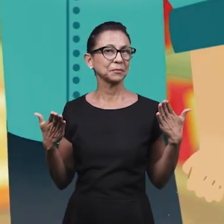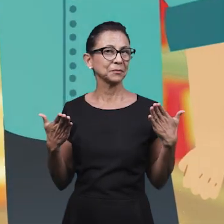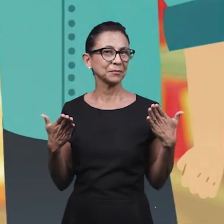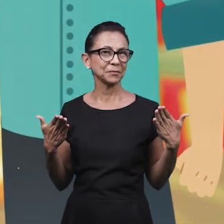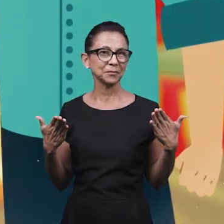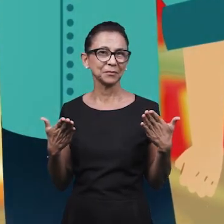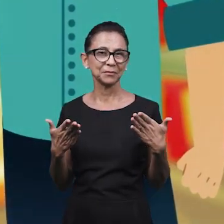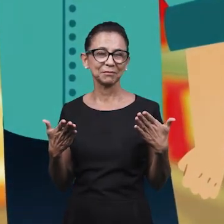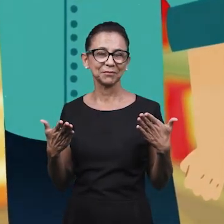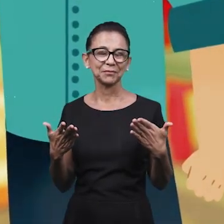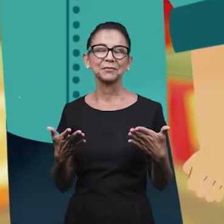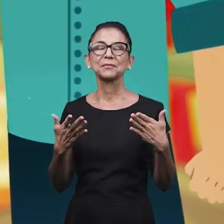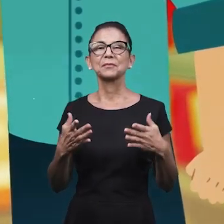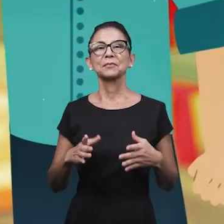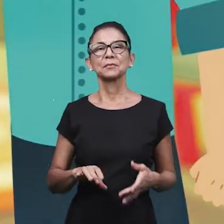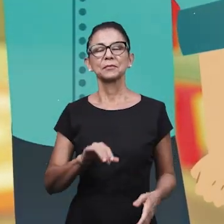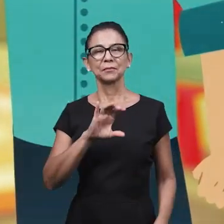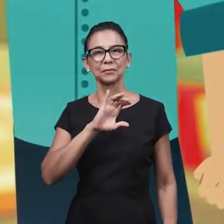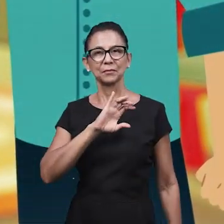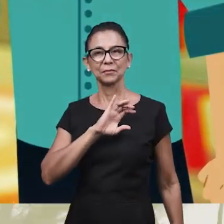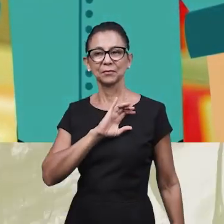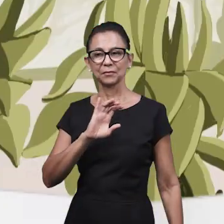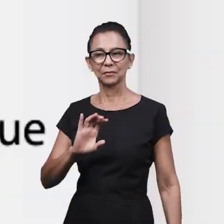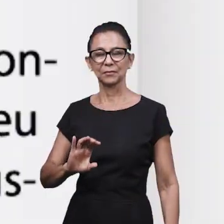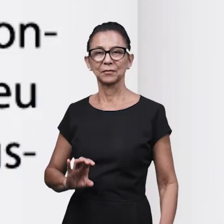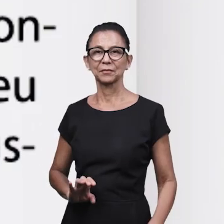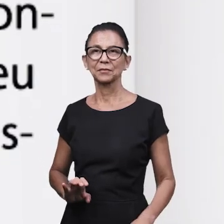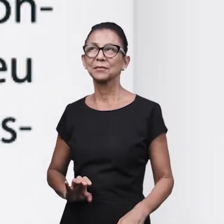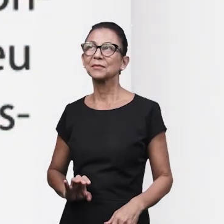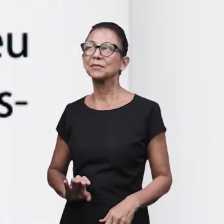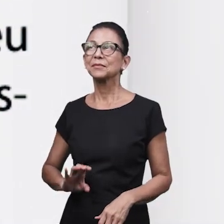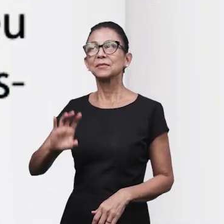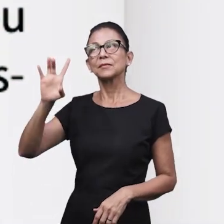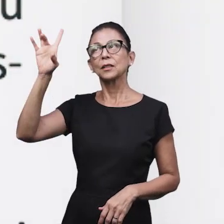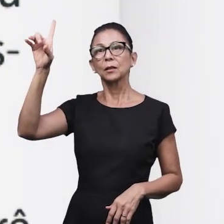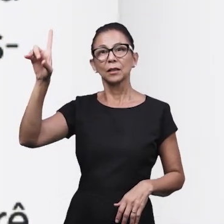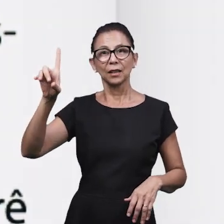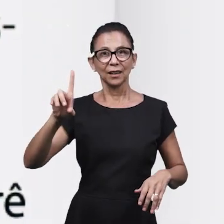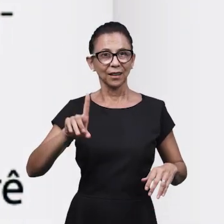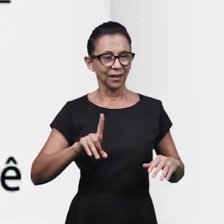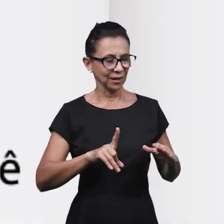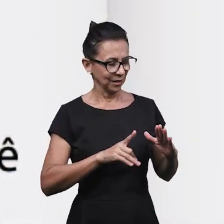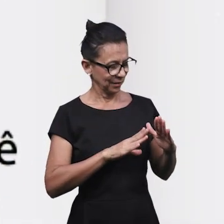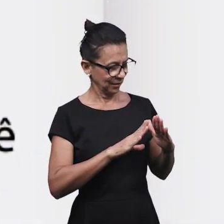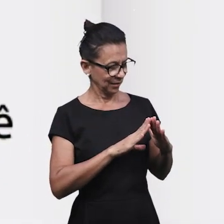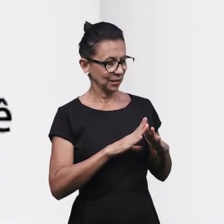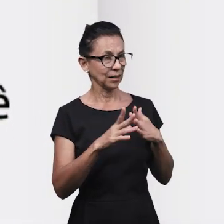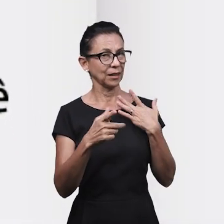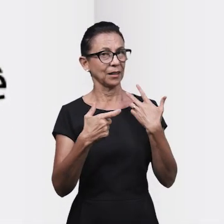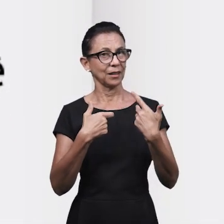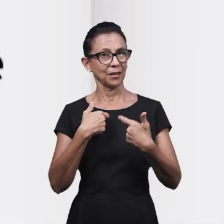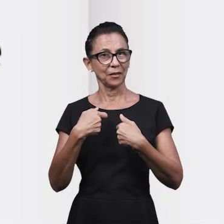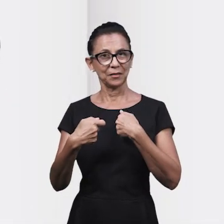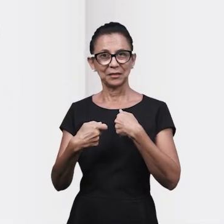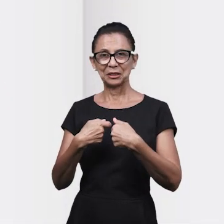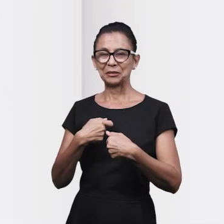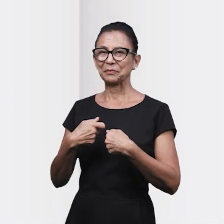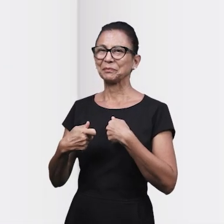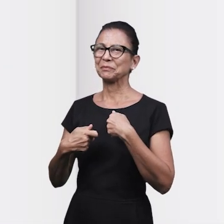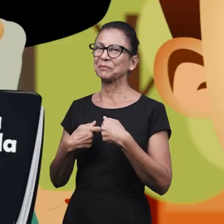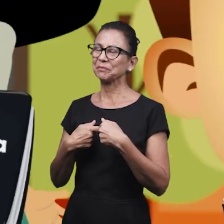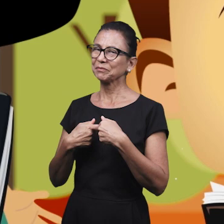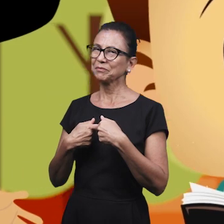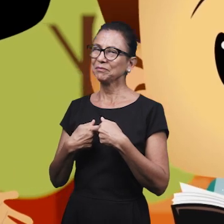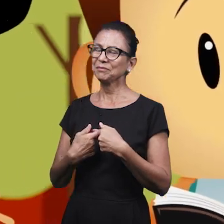teu coração. Deixe Cristo entrar e reinar,